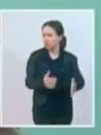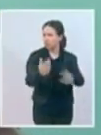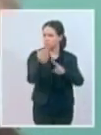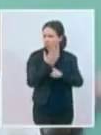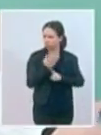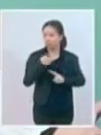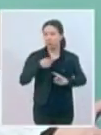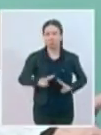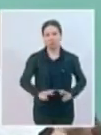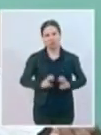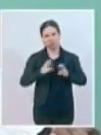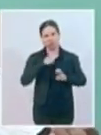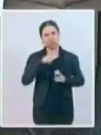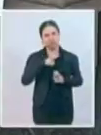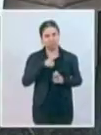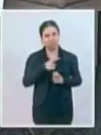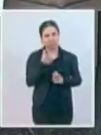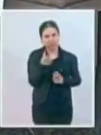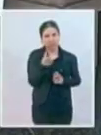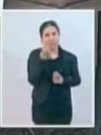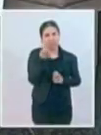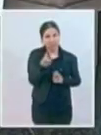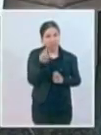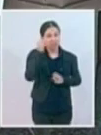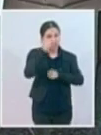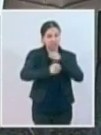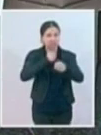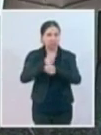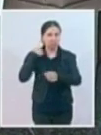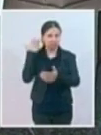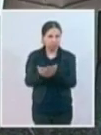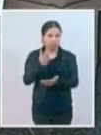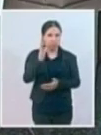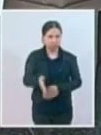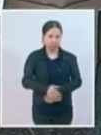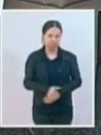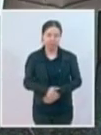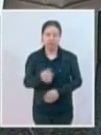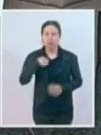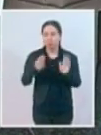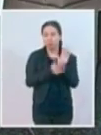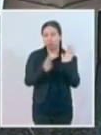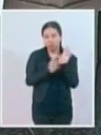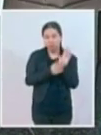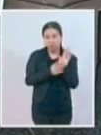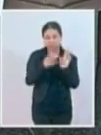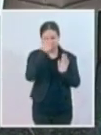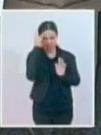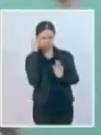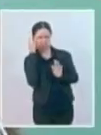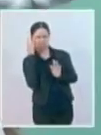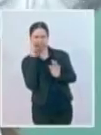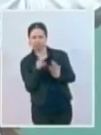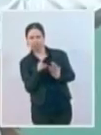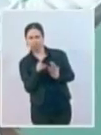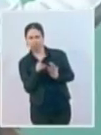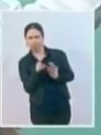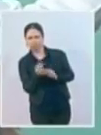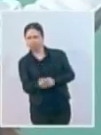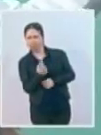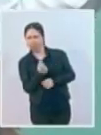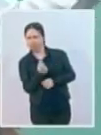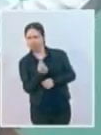oncológico na luta contra o câncer há 16 anos. E quando eu vim com a proposta, houve uma resistência, porque, como você bem disse, já tem a